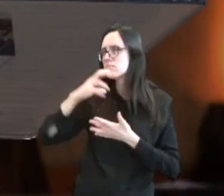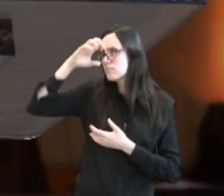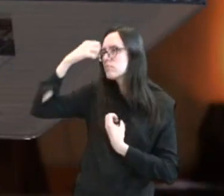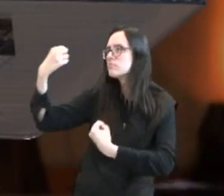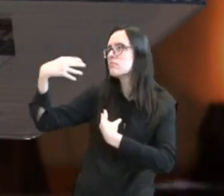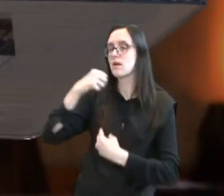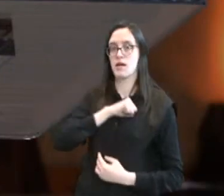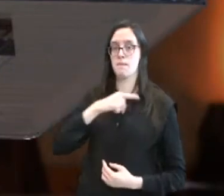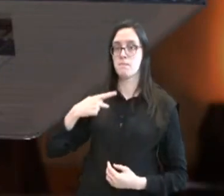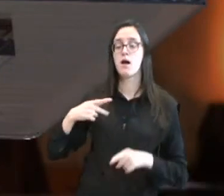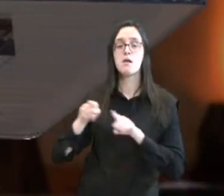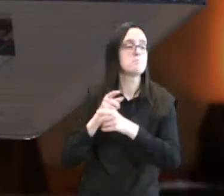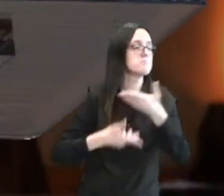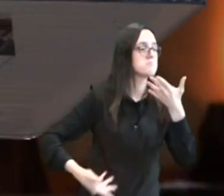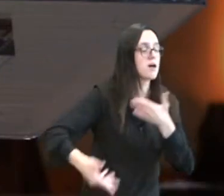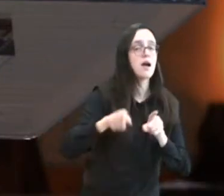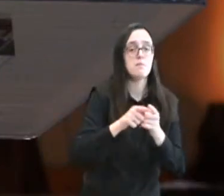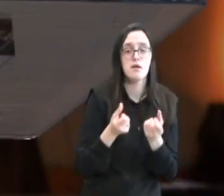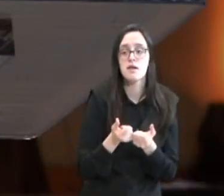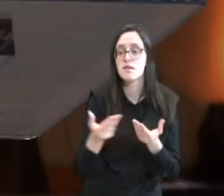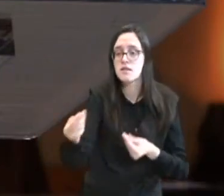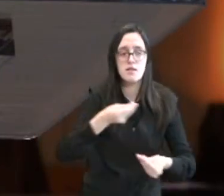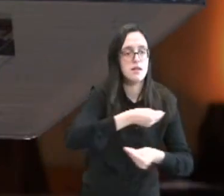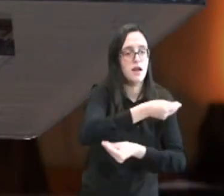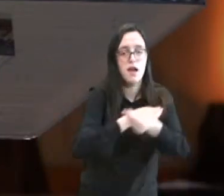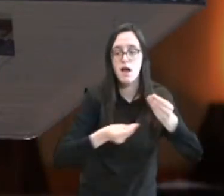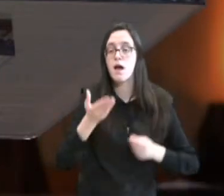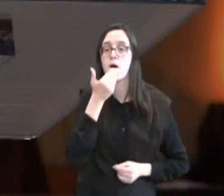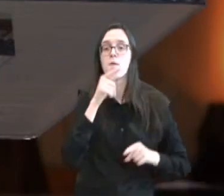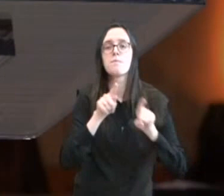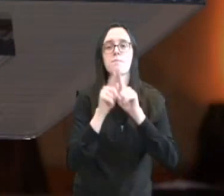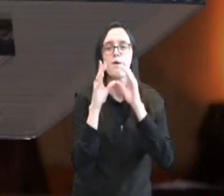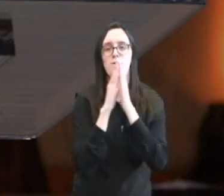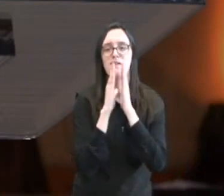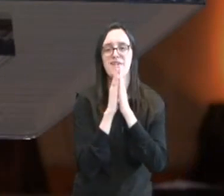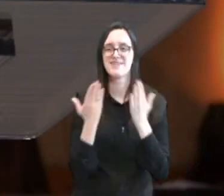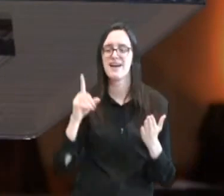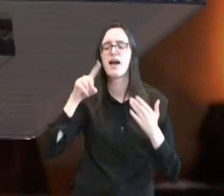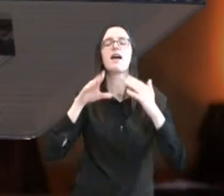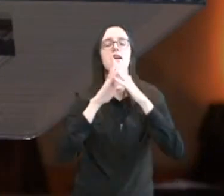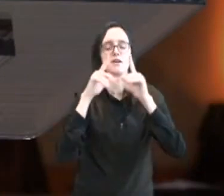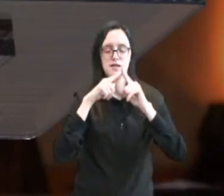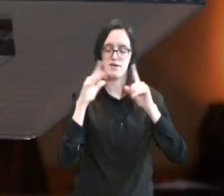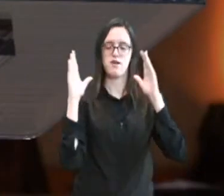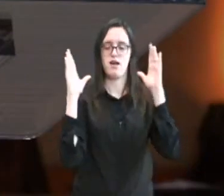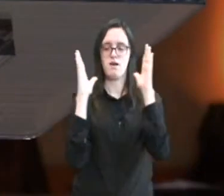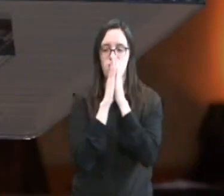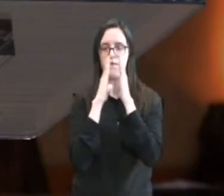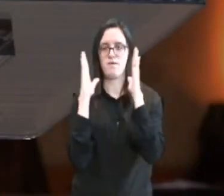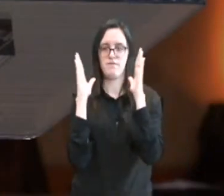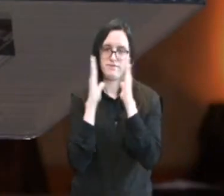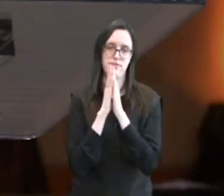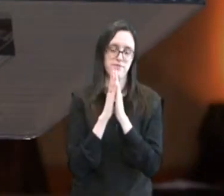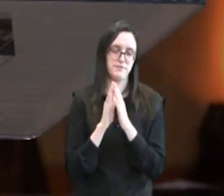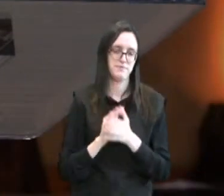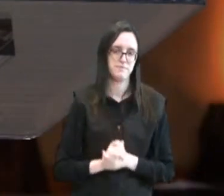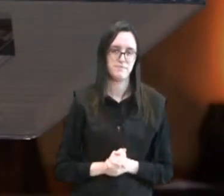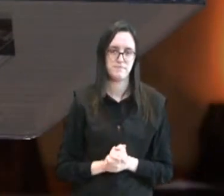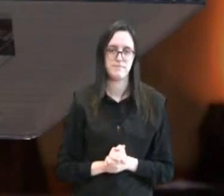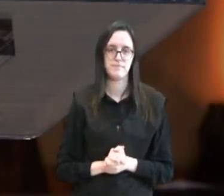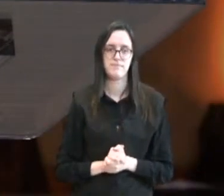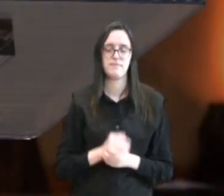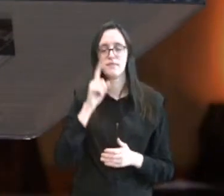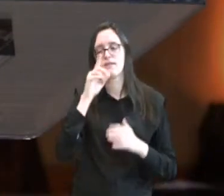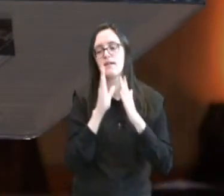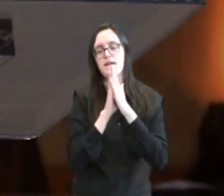na comunhão, e no partir do pão e nas orações. Era uma igreja que orava. Era uma igreja